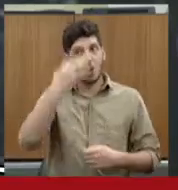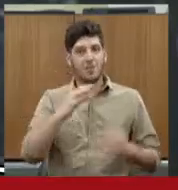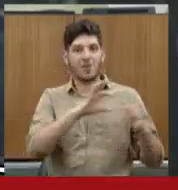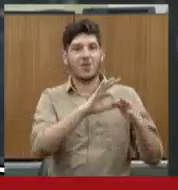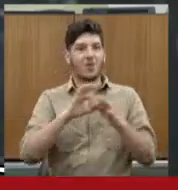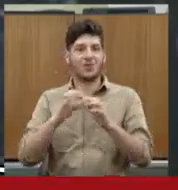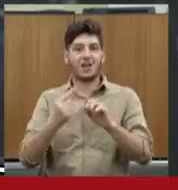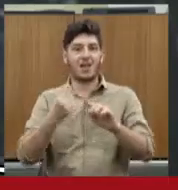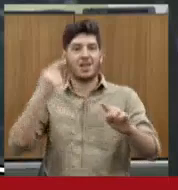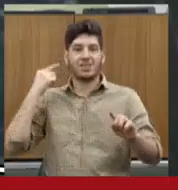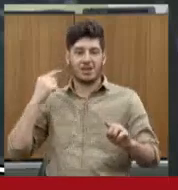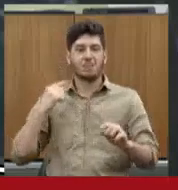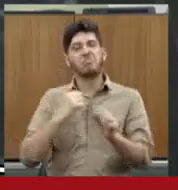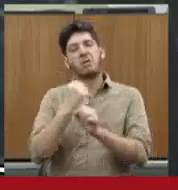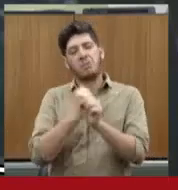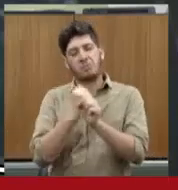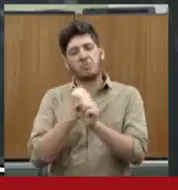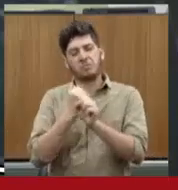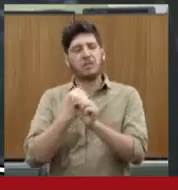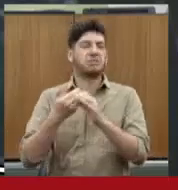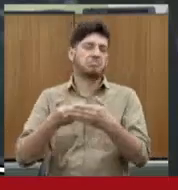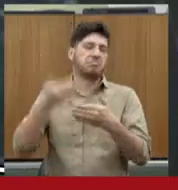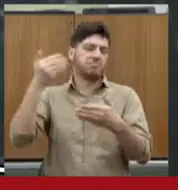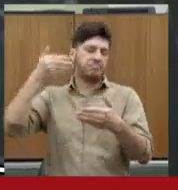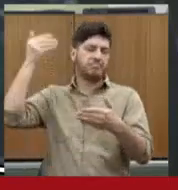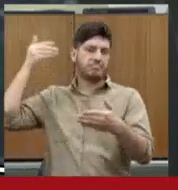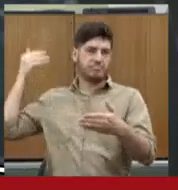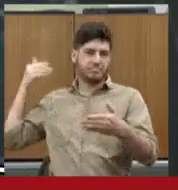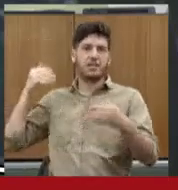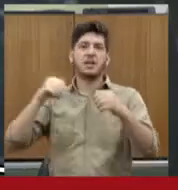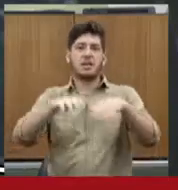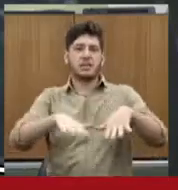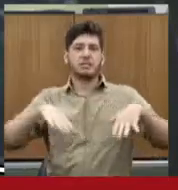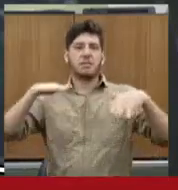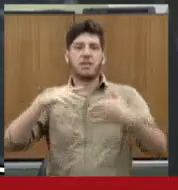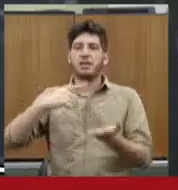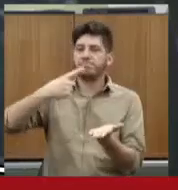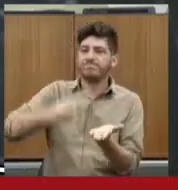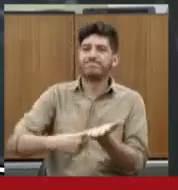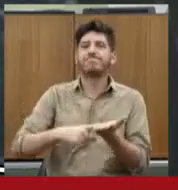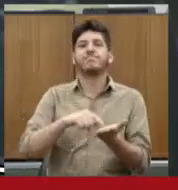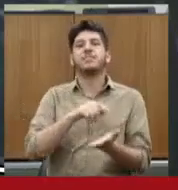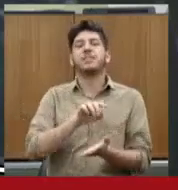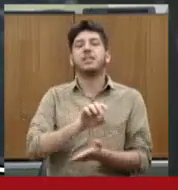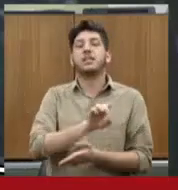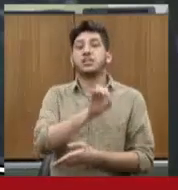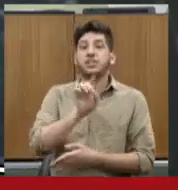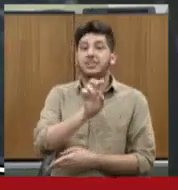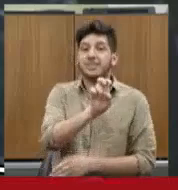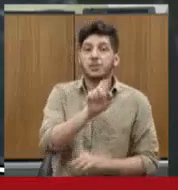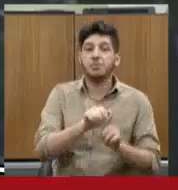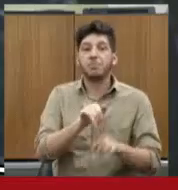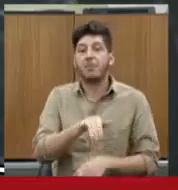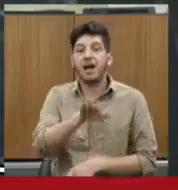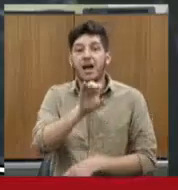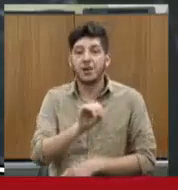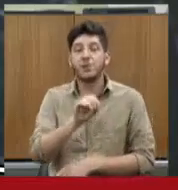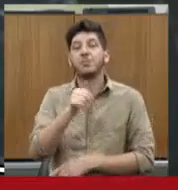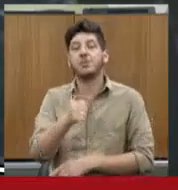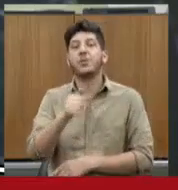antes, alguns anos antes, a Assembleia se instalou em 1823, 5 de maio de 1823, um pouquinho